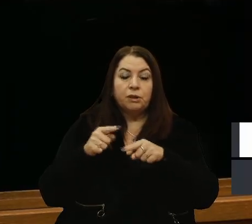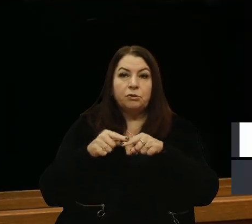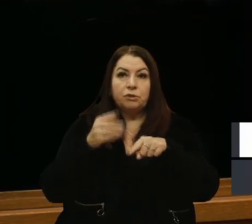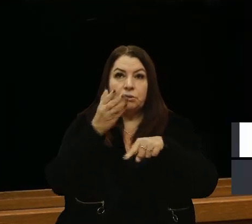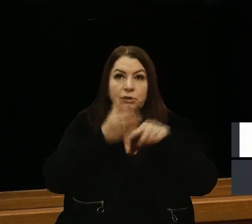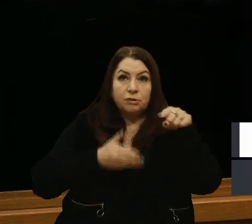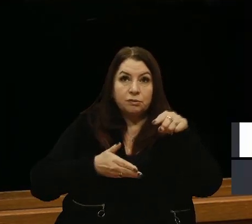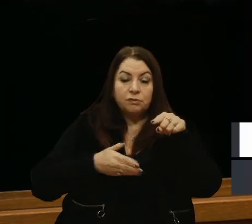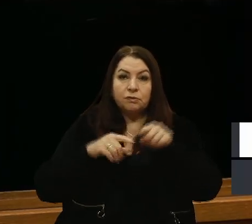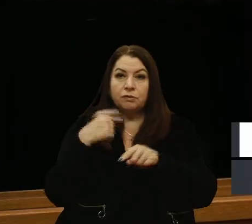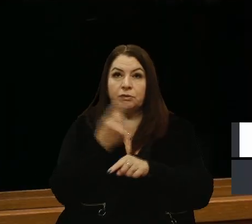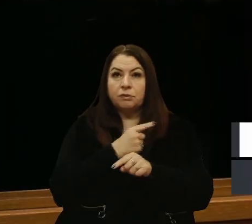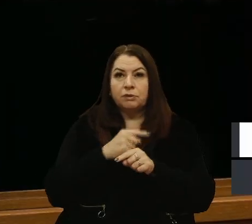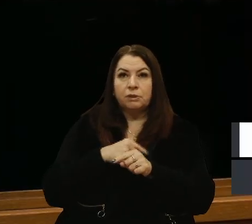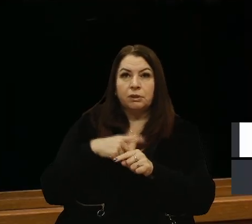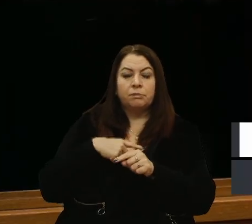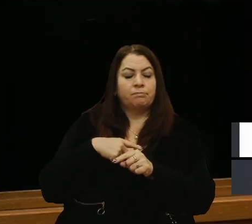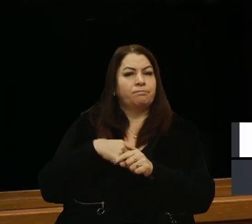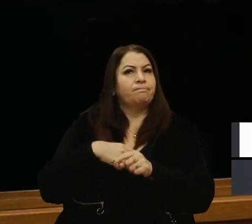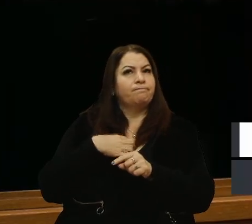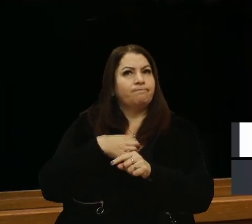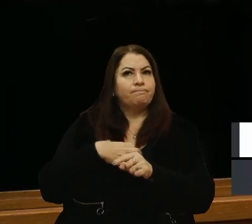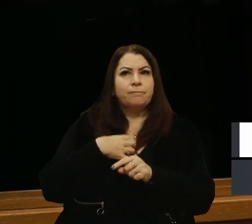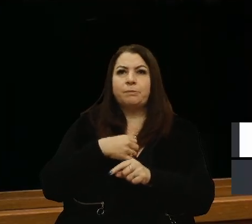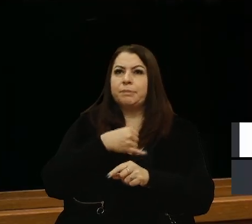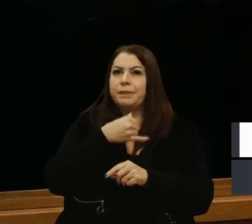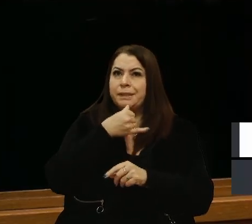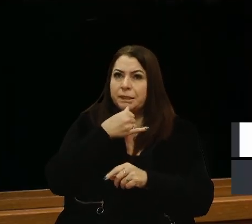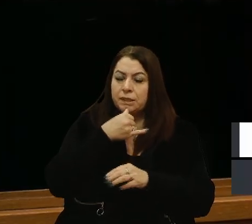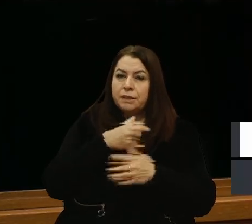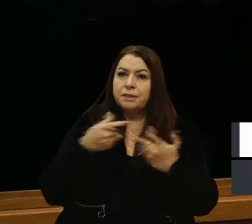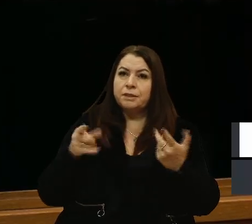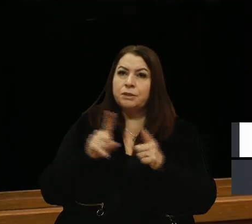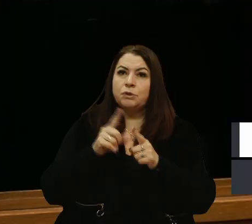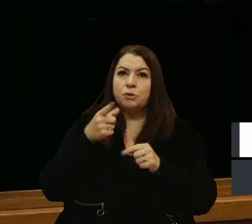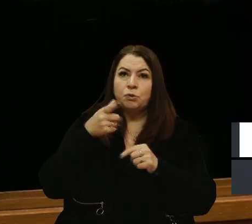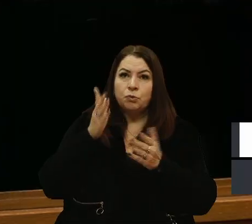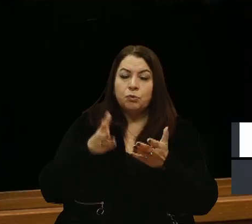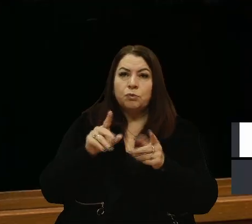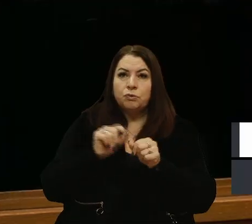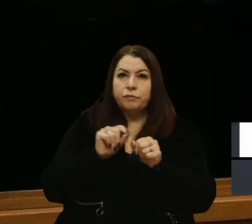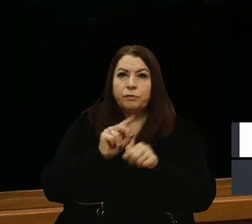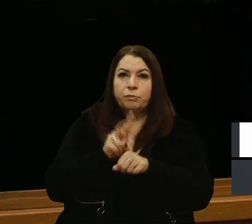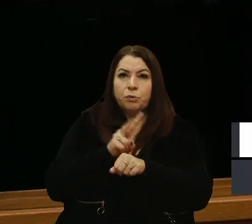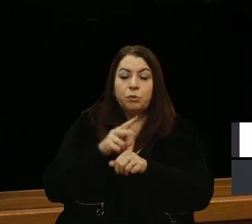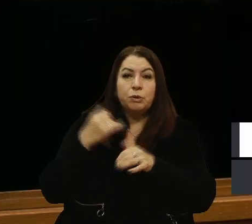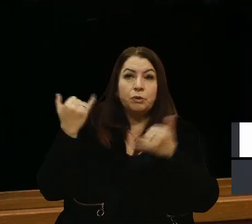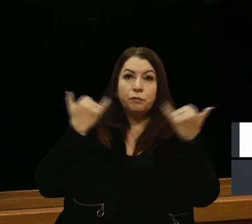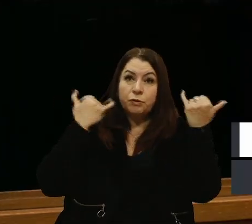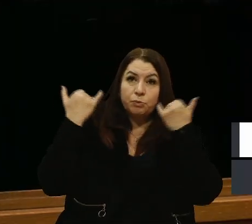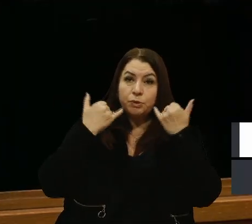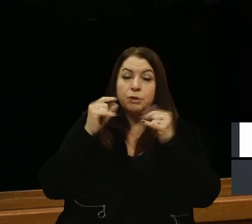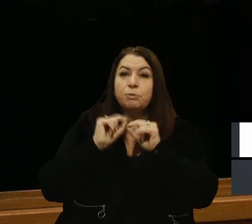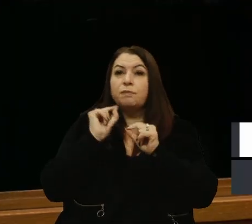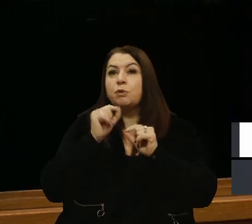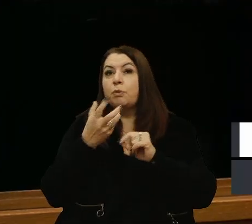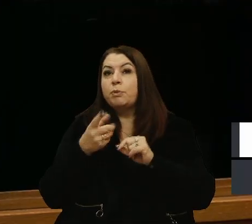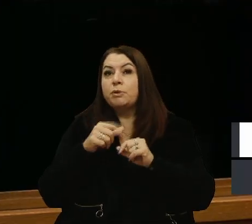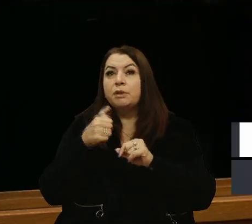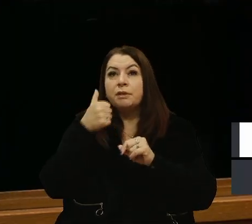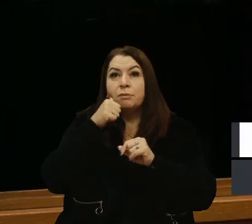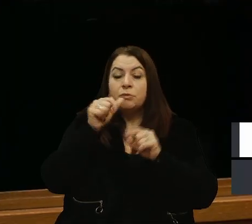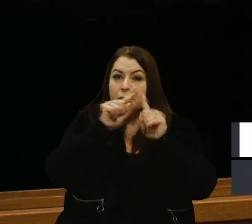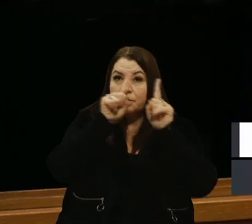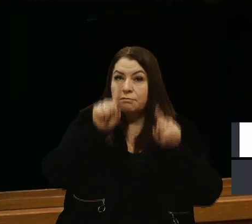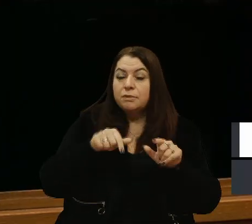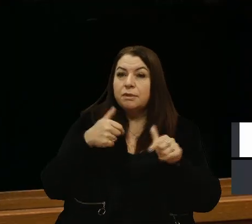perna. Isso me causou revolta, me causou indignação, e no dia de hoje estaremos buscando informação para ver como está essa